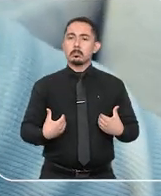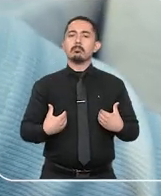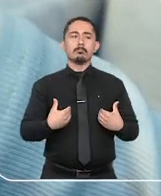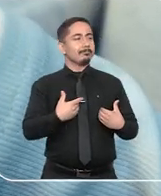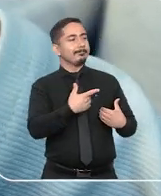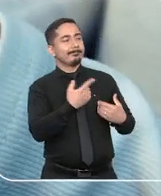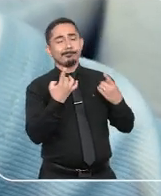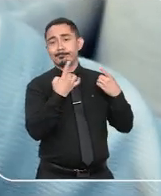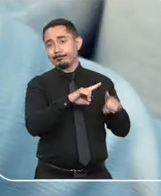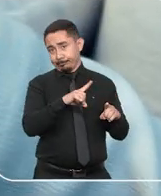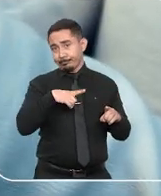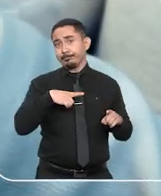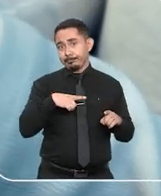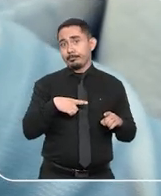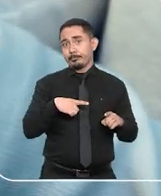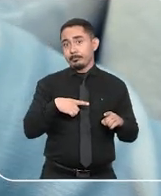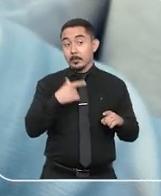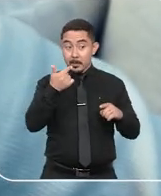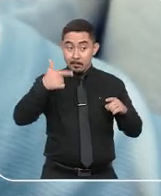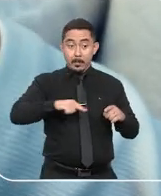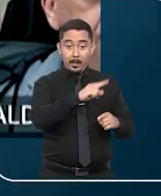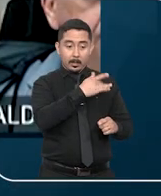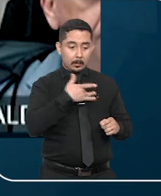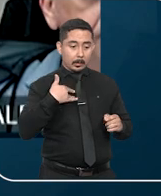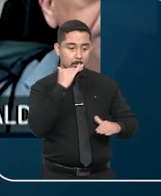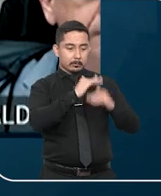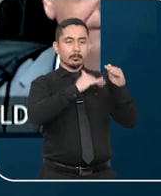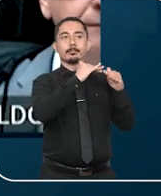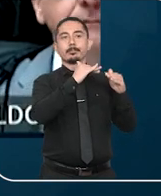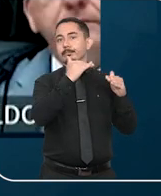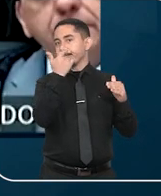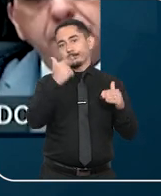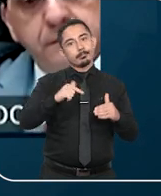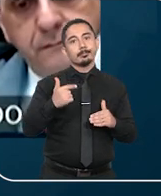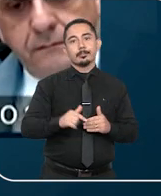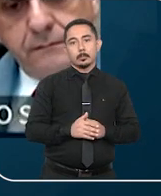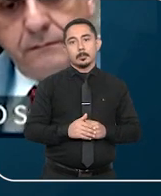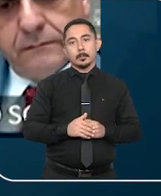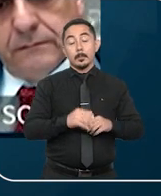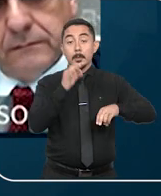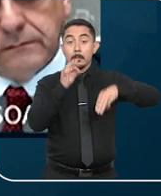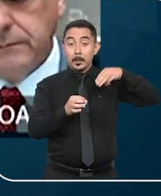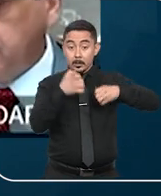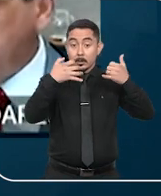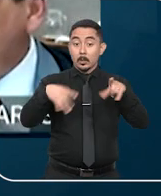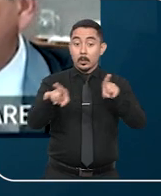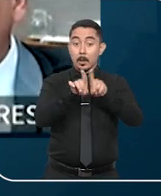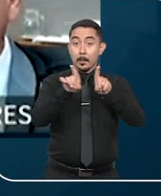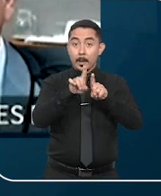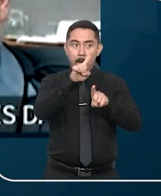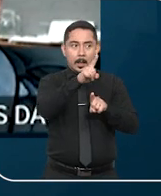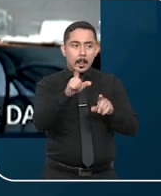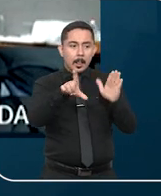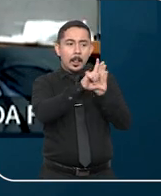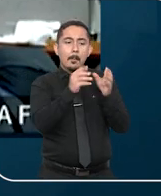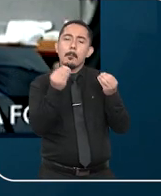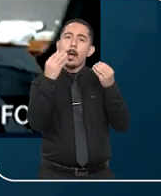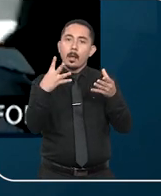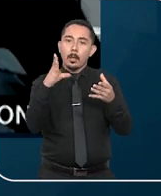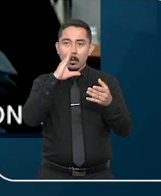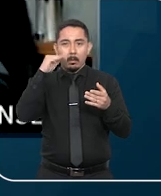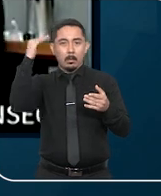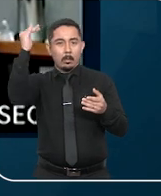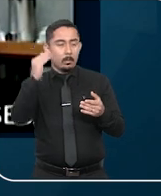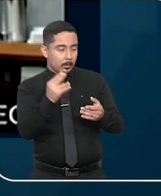dignidade e ao desenvolvimento saudável dos jovens. Ainda durante o julgamento, Ribeiro Dantas explicou que a intenção da lei é prevenir